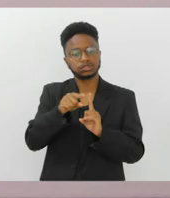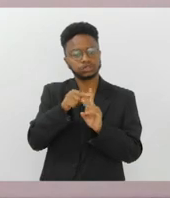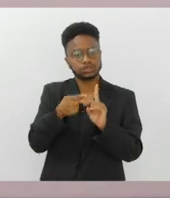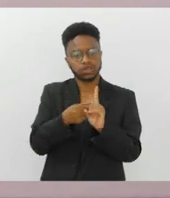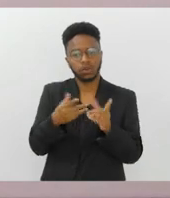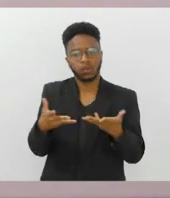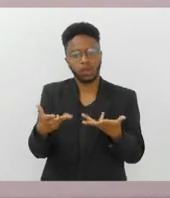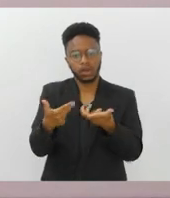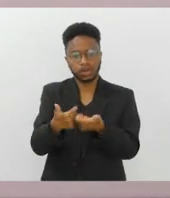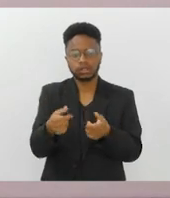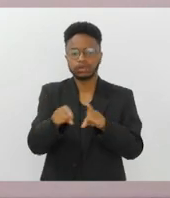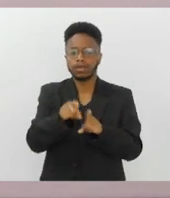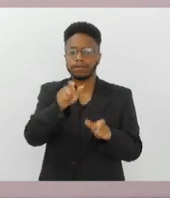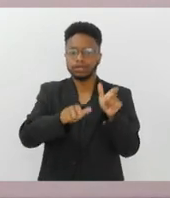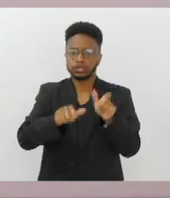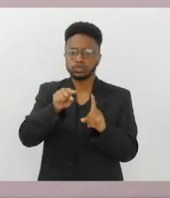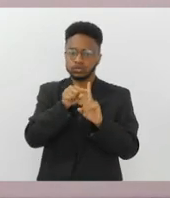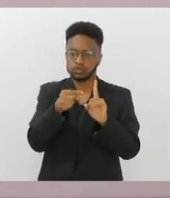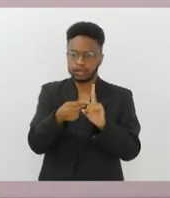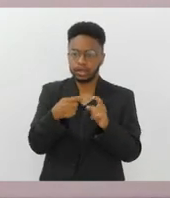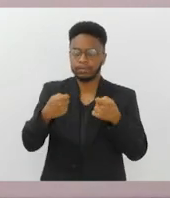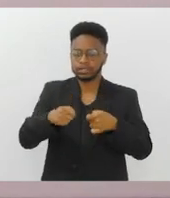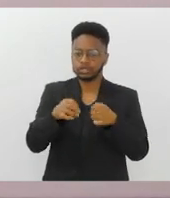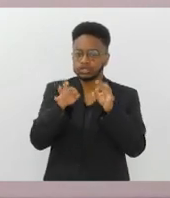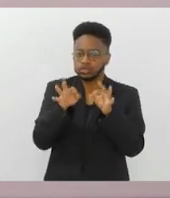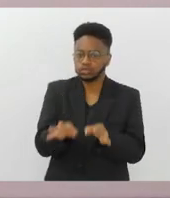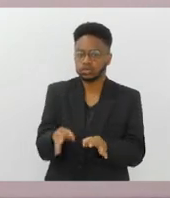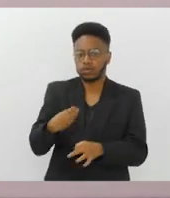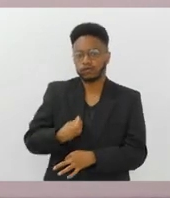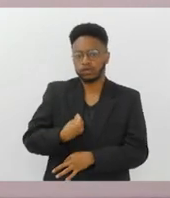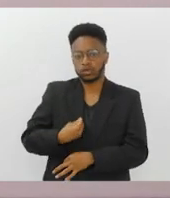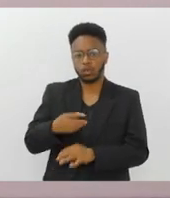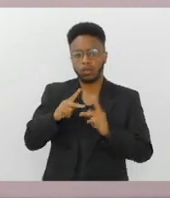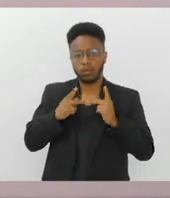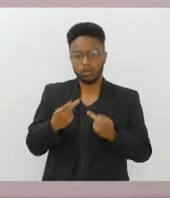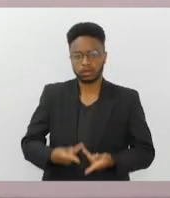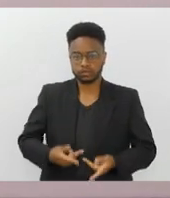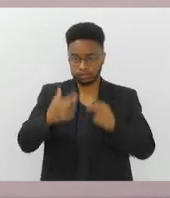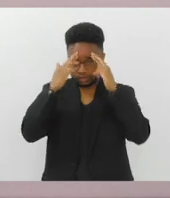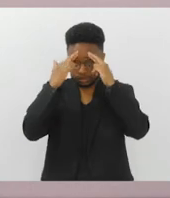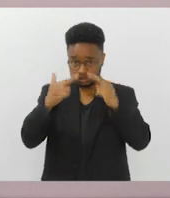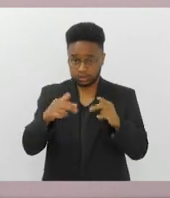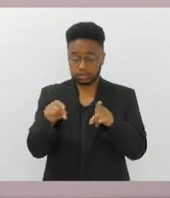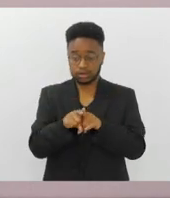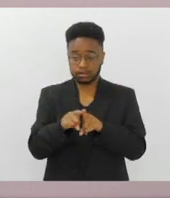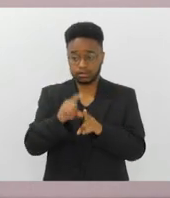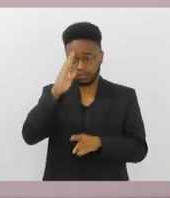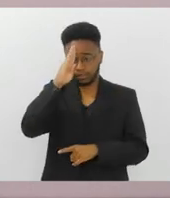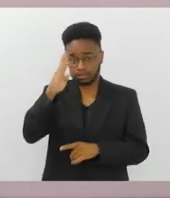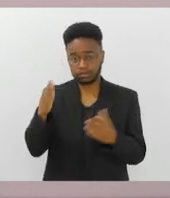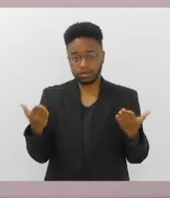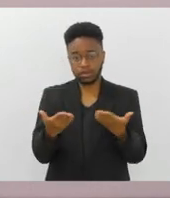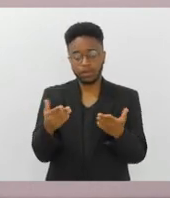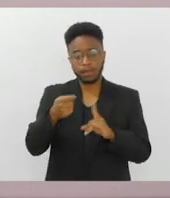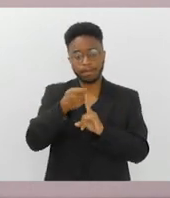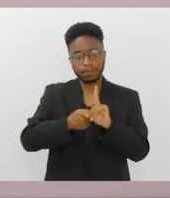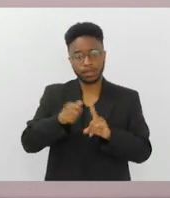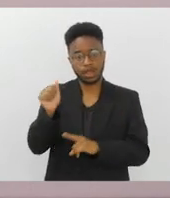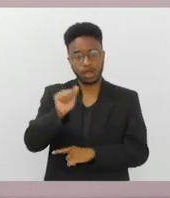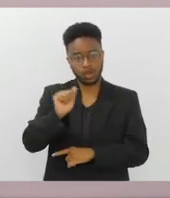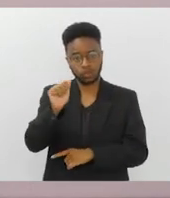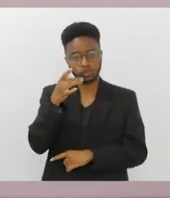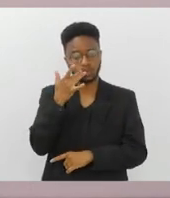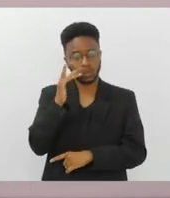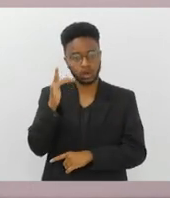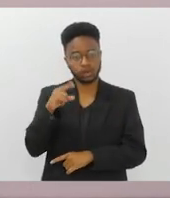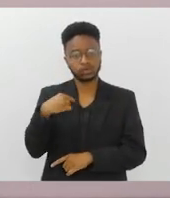gestam terem a sua dignidade humana respeitada e, acima de tudo, nesse mês de agosto dourado,